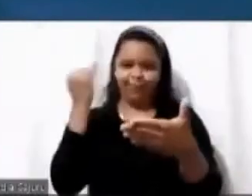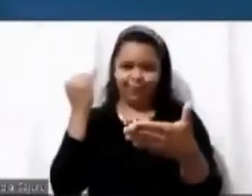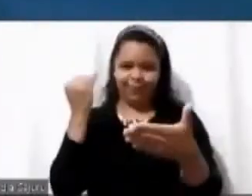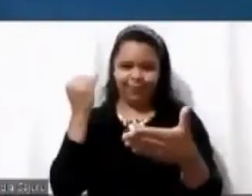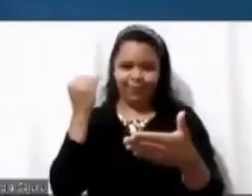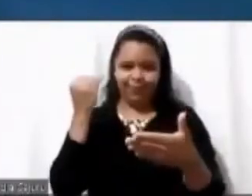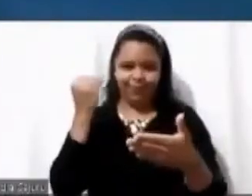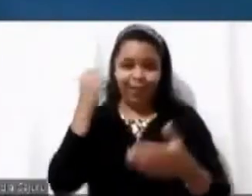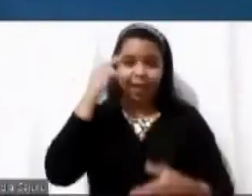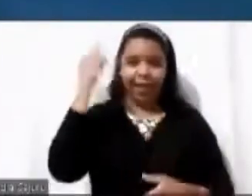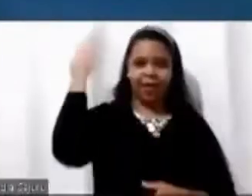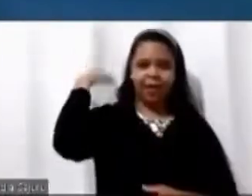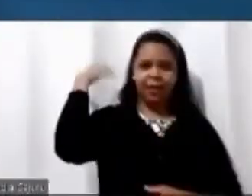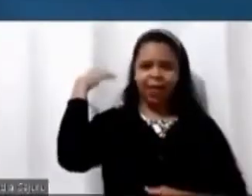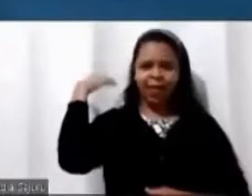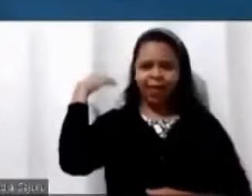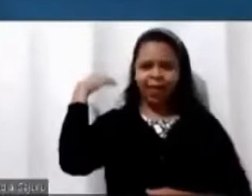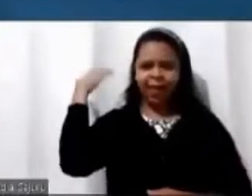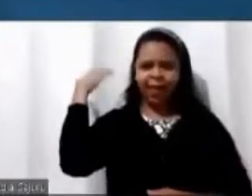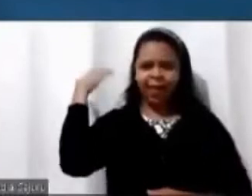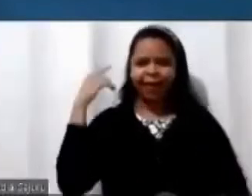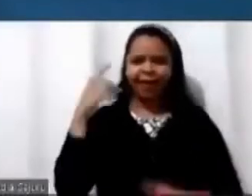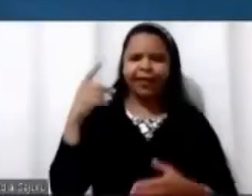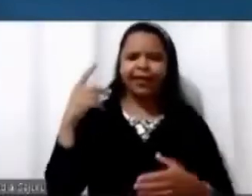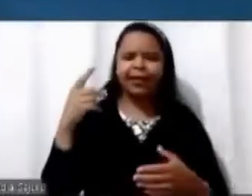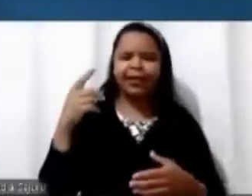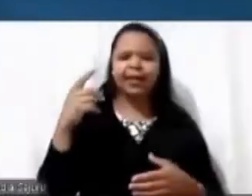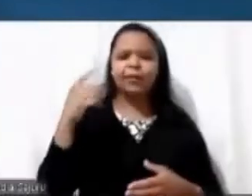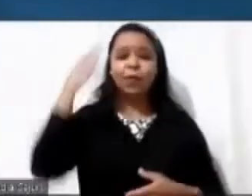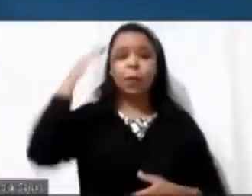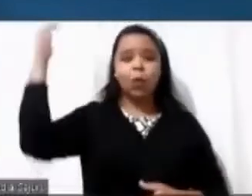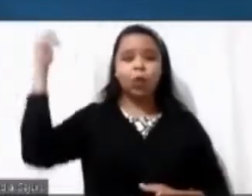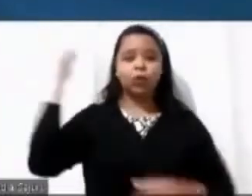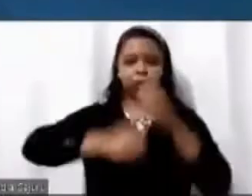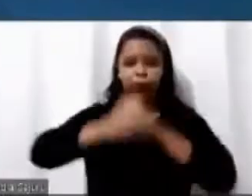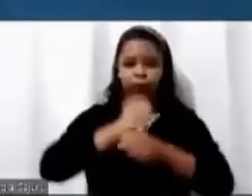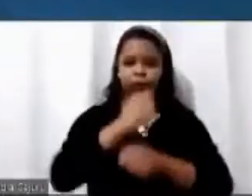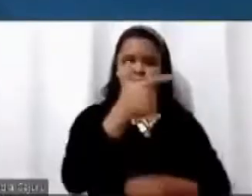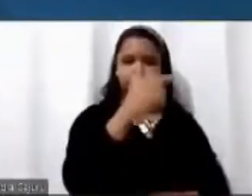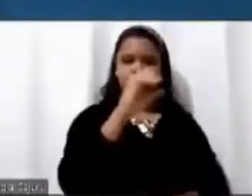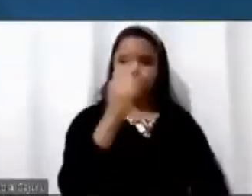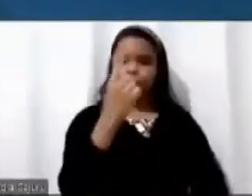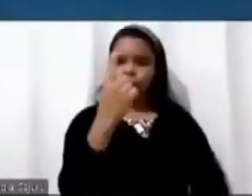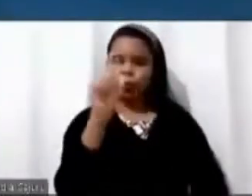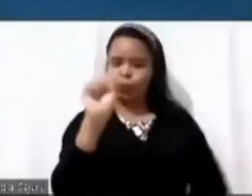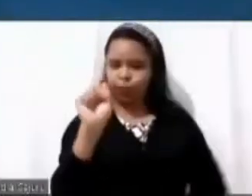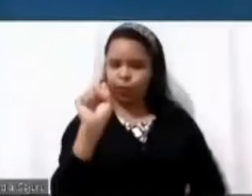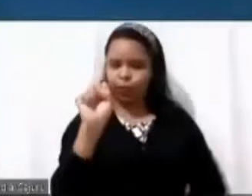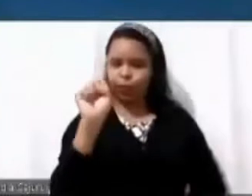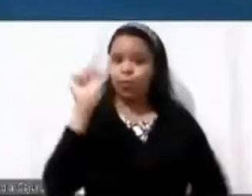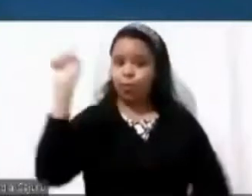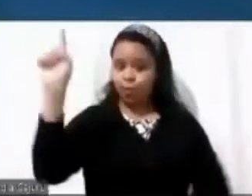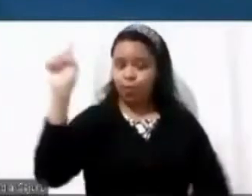famoso caso da decisão do Dr. Salomão, do ministro Salomão, em 2018, foi justamente o